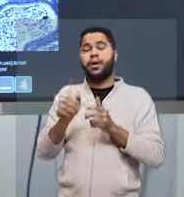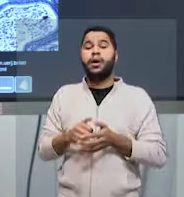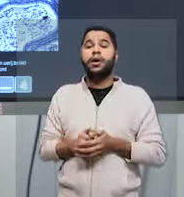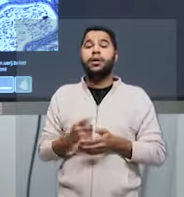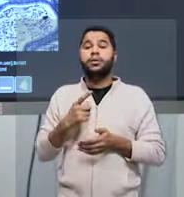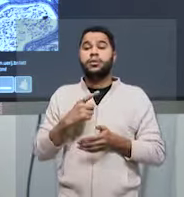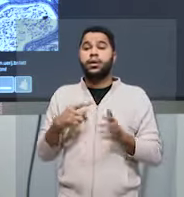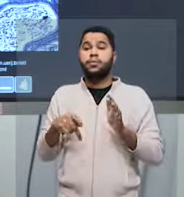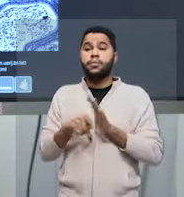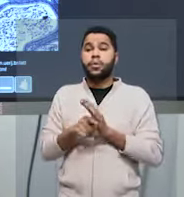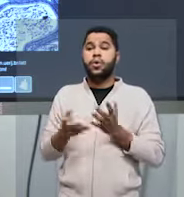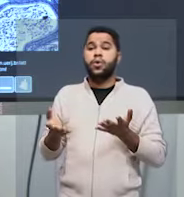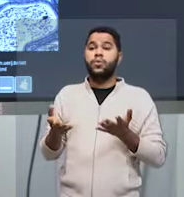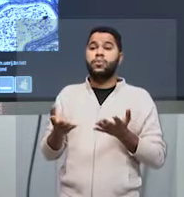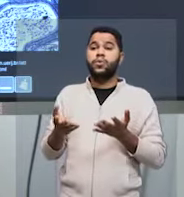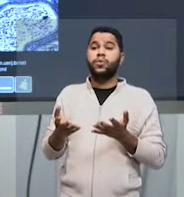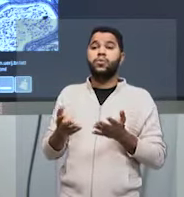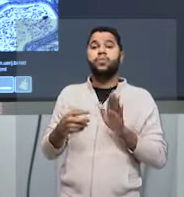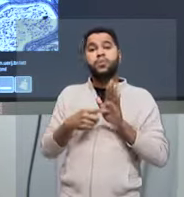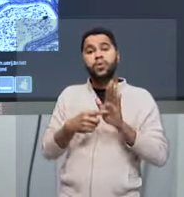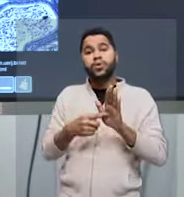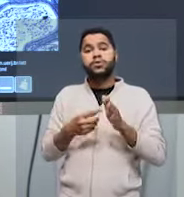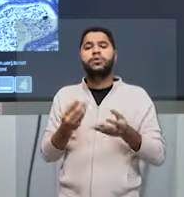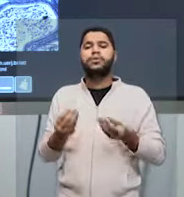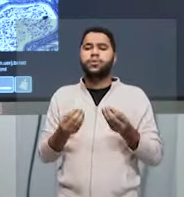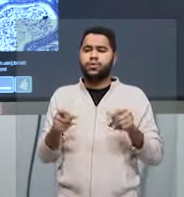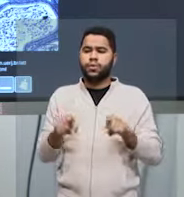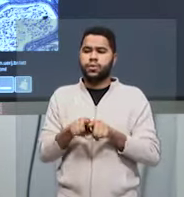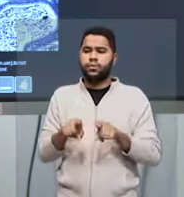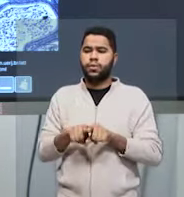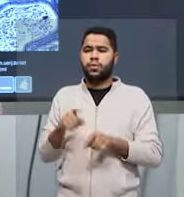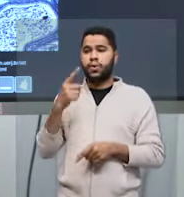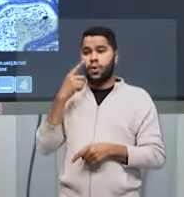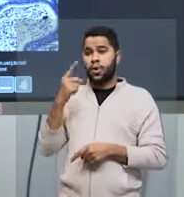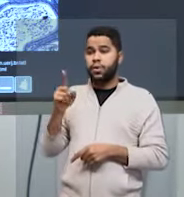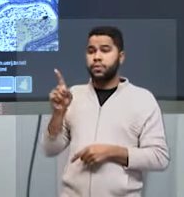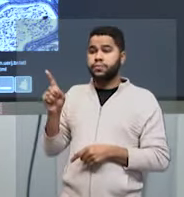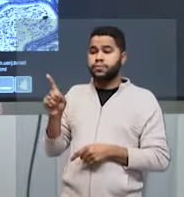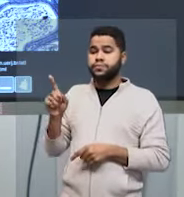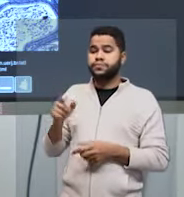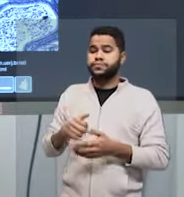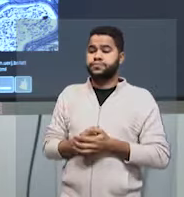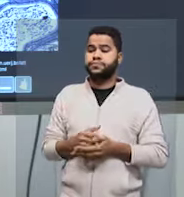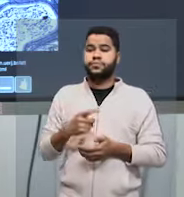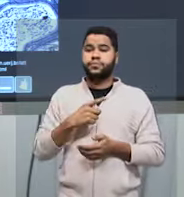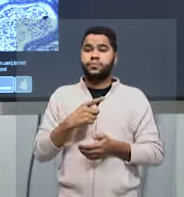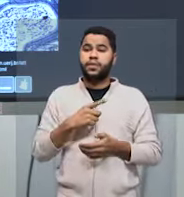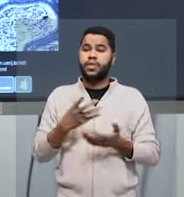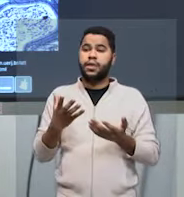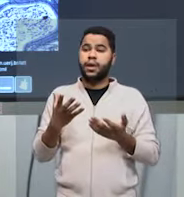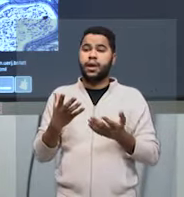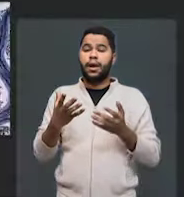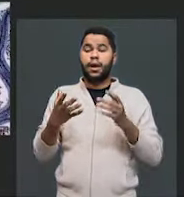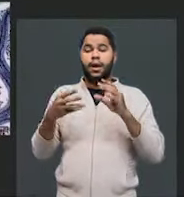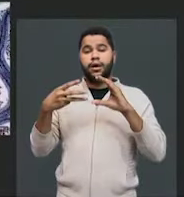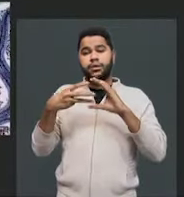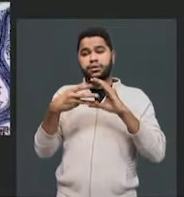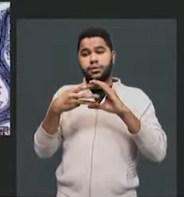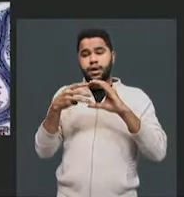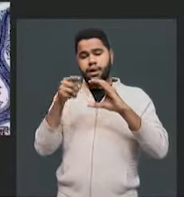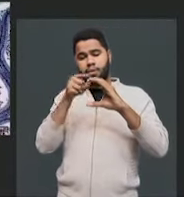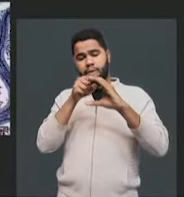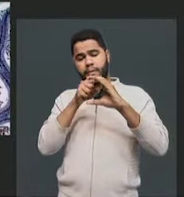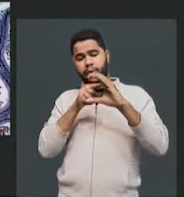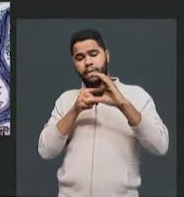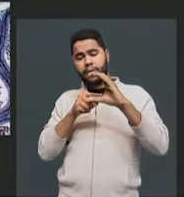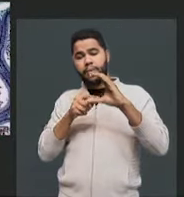um corte histológico mostrando isso também. Olha só, aqui eu tenho as células ao redor aqui do tubo, na parede do